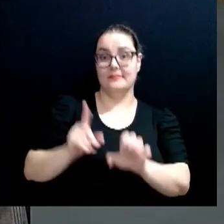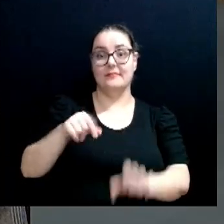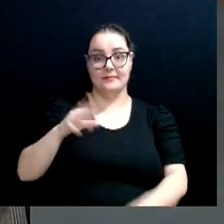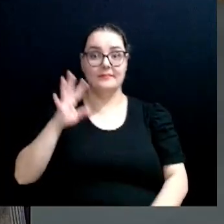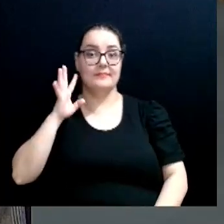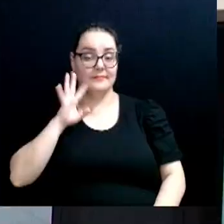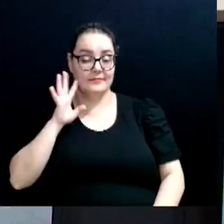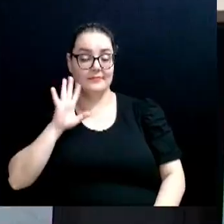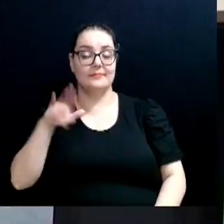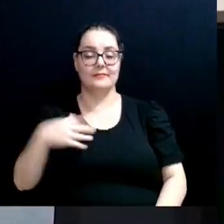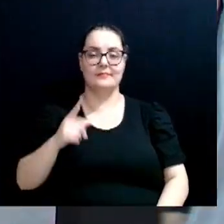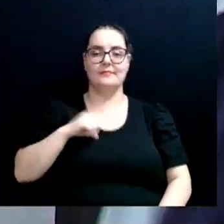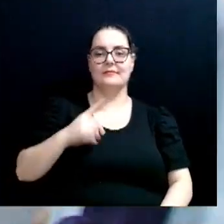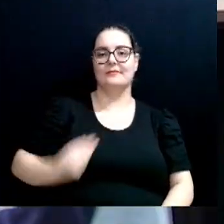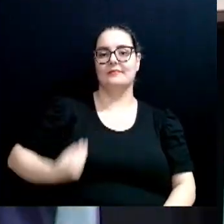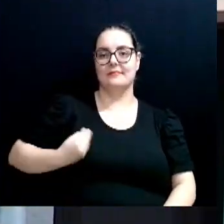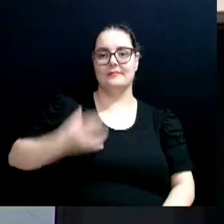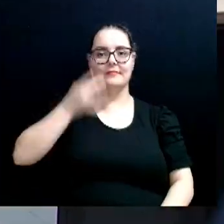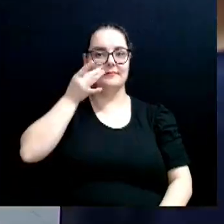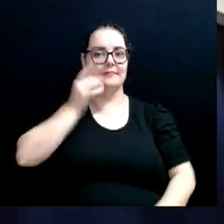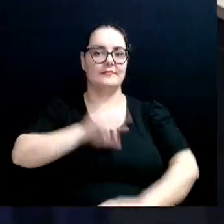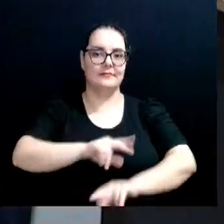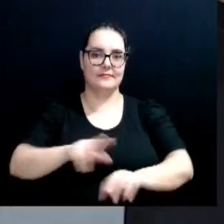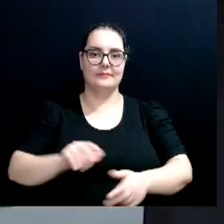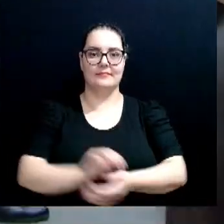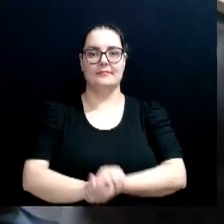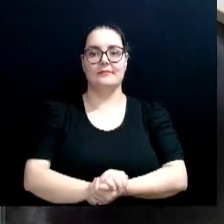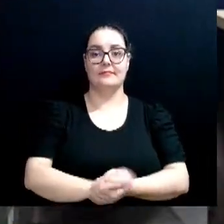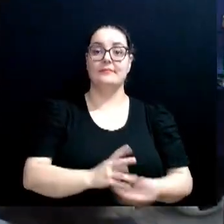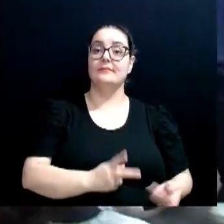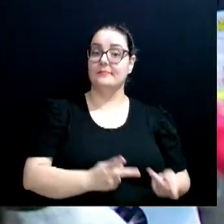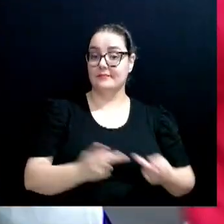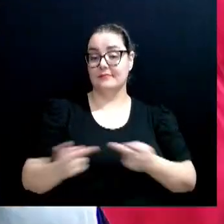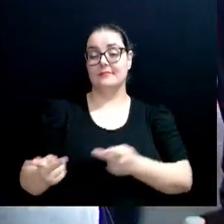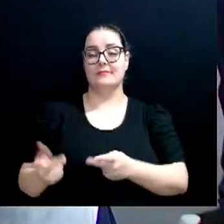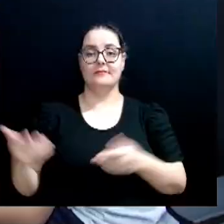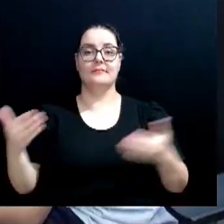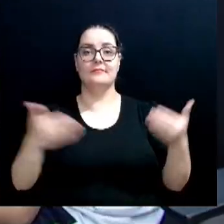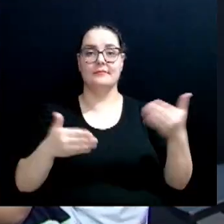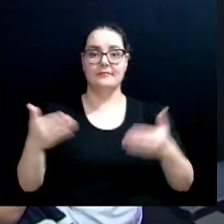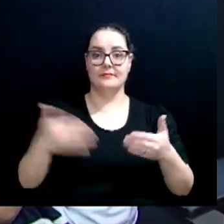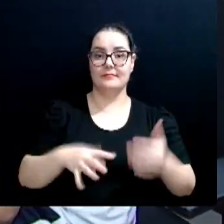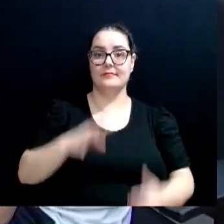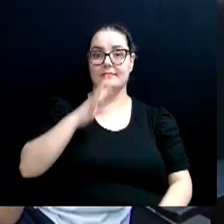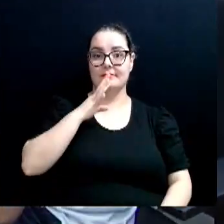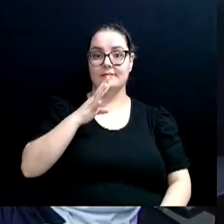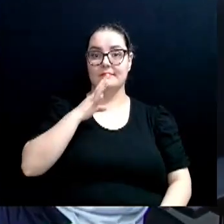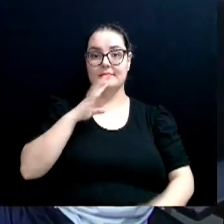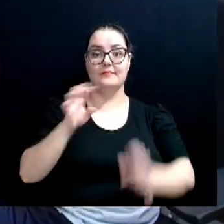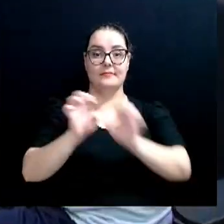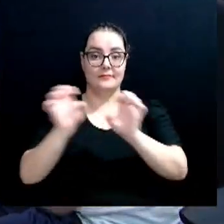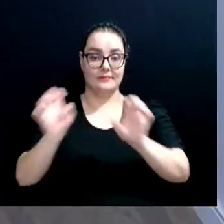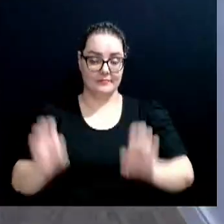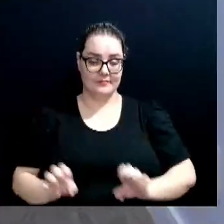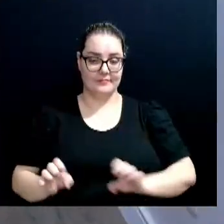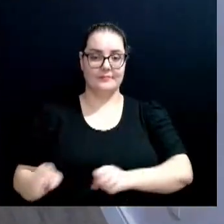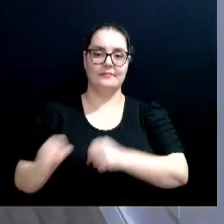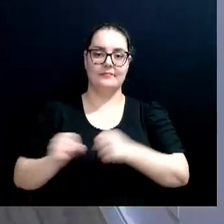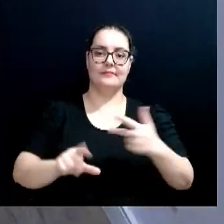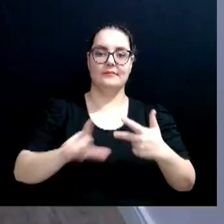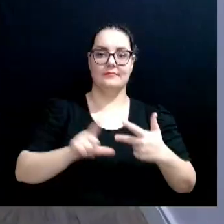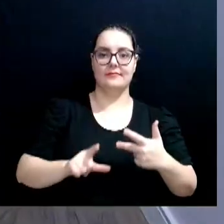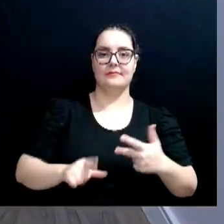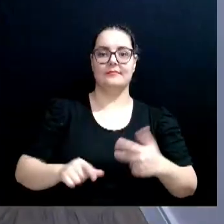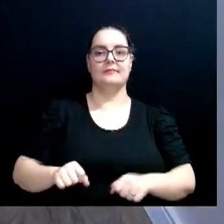essa vivência diversa. Durante as visitas, os participantes conhecem a estrutura do Poder Legislativo no plenário, em